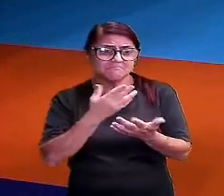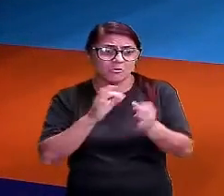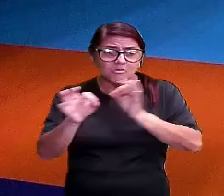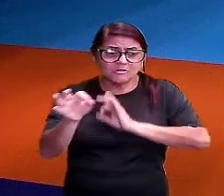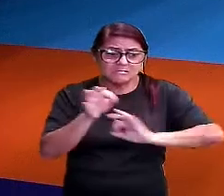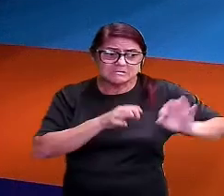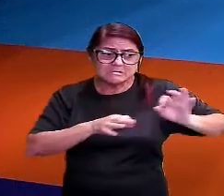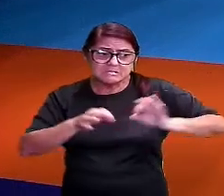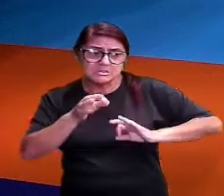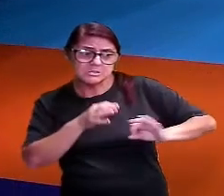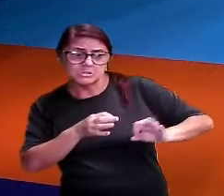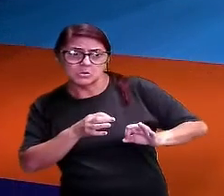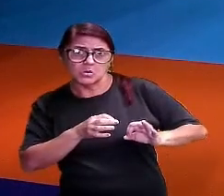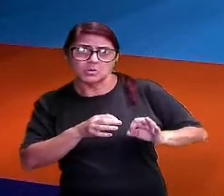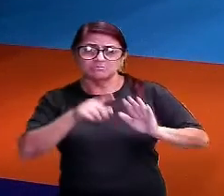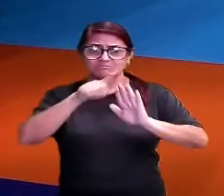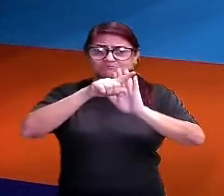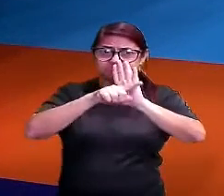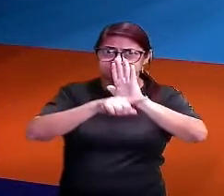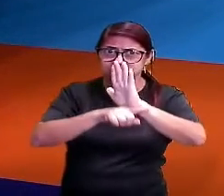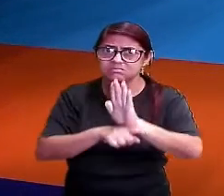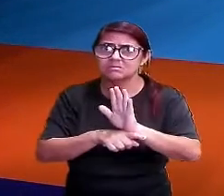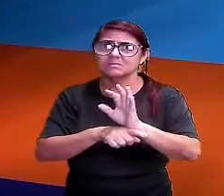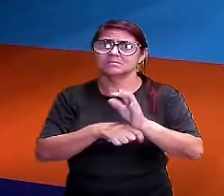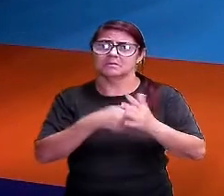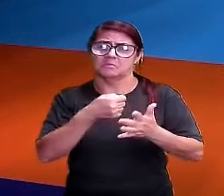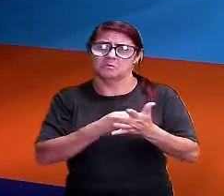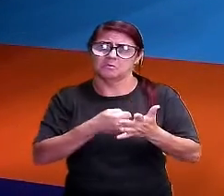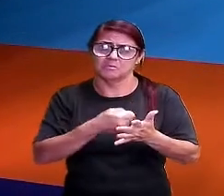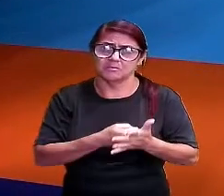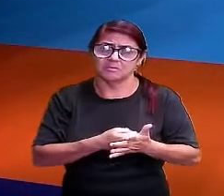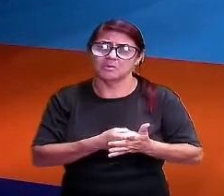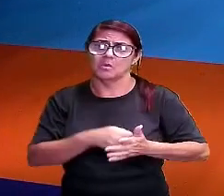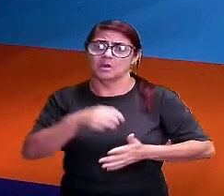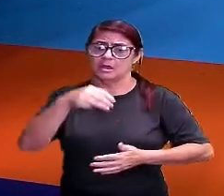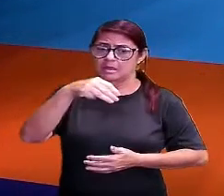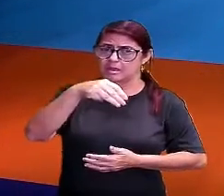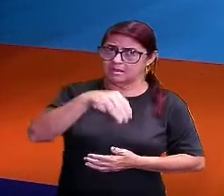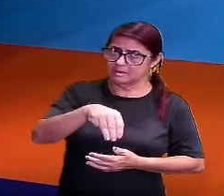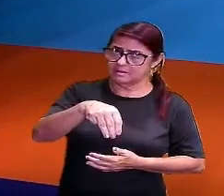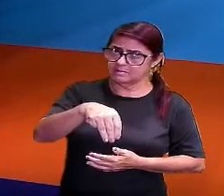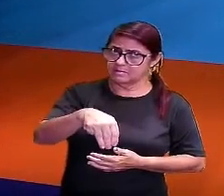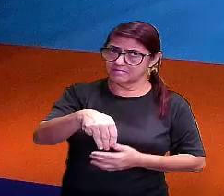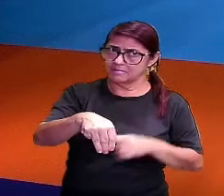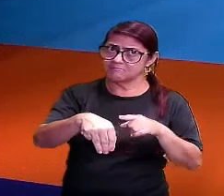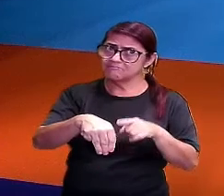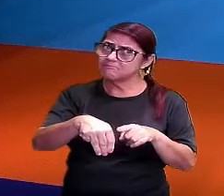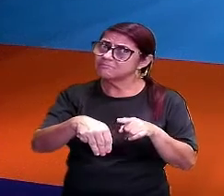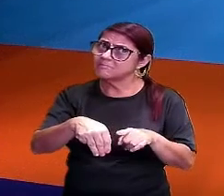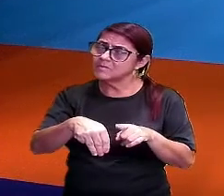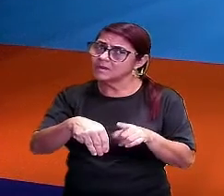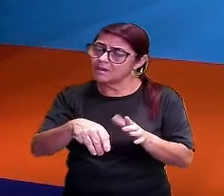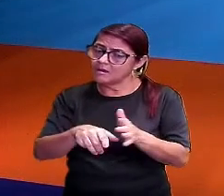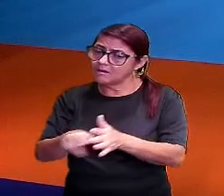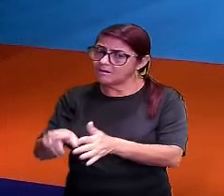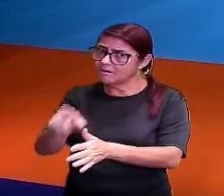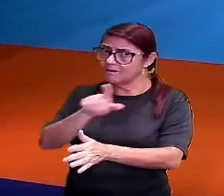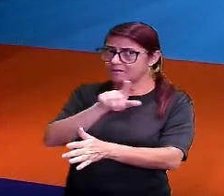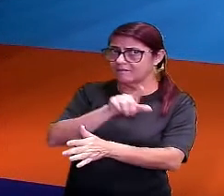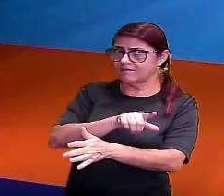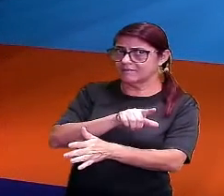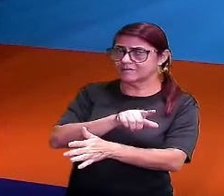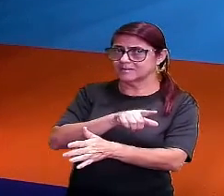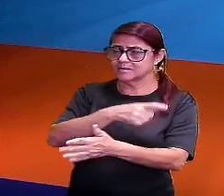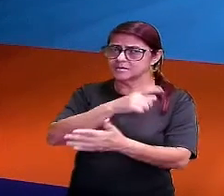gramática, determinou dessa forma, que o M, ele se faz necessário quando a gente